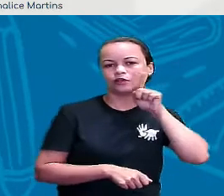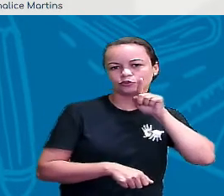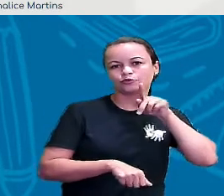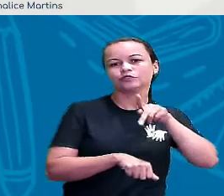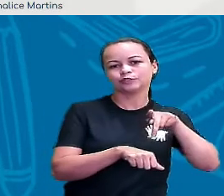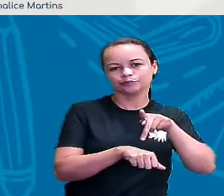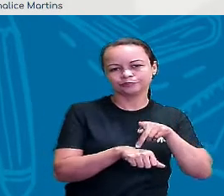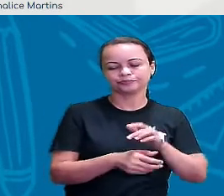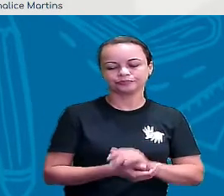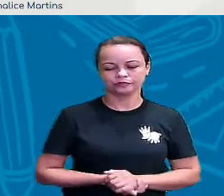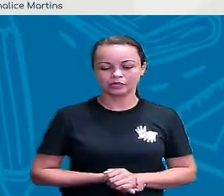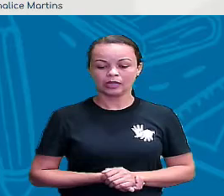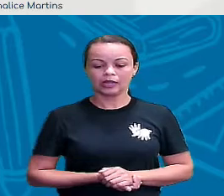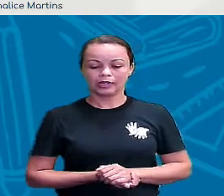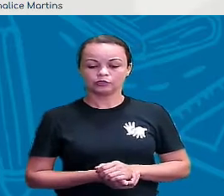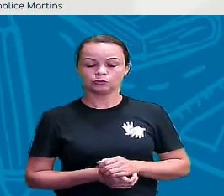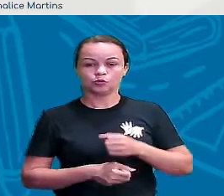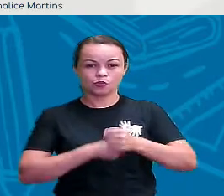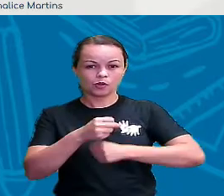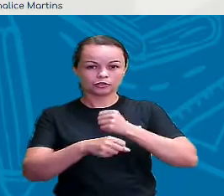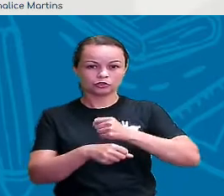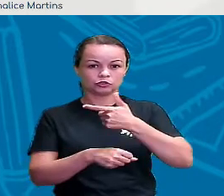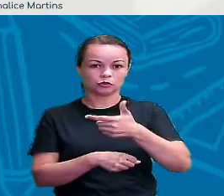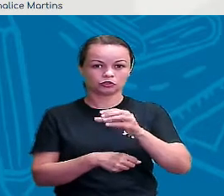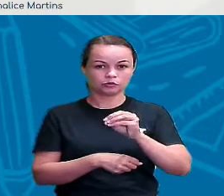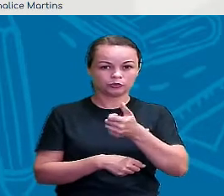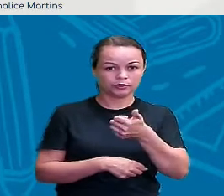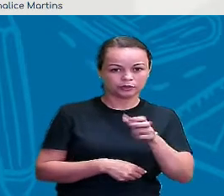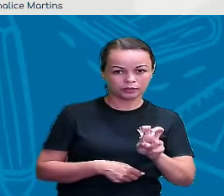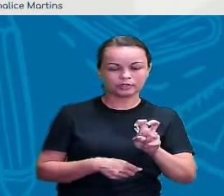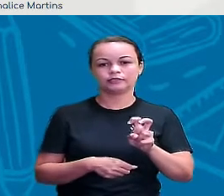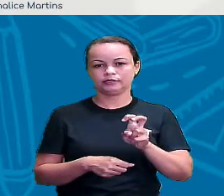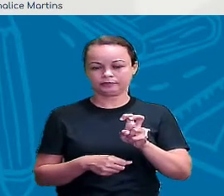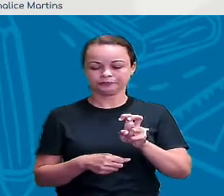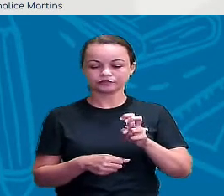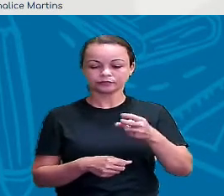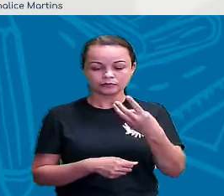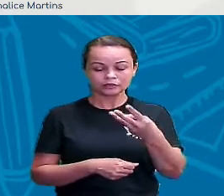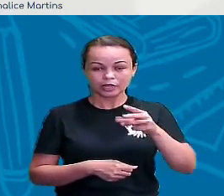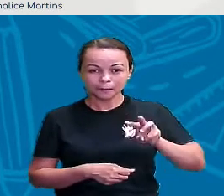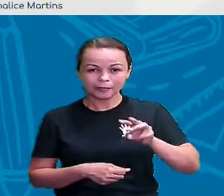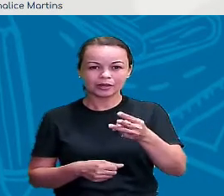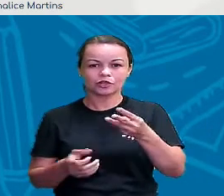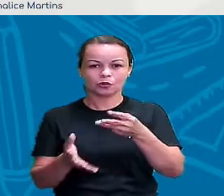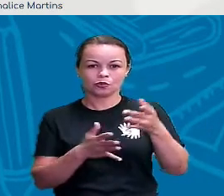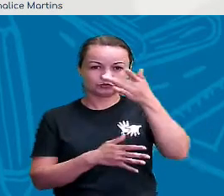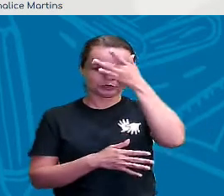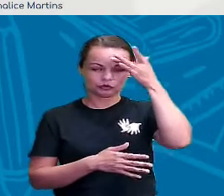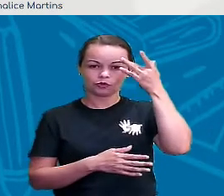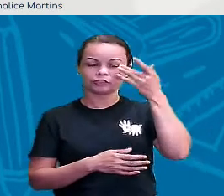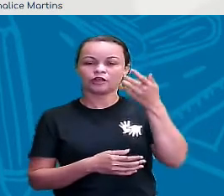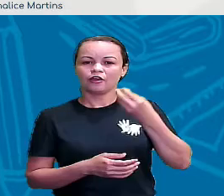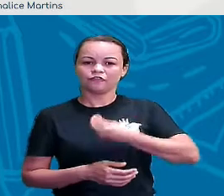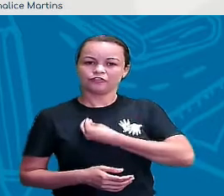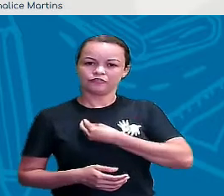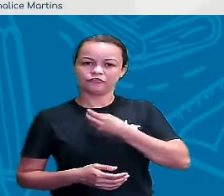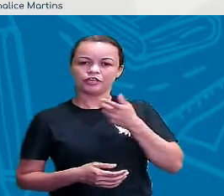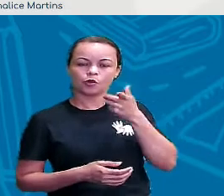2015, 3 milhões de brasileiros viviam no exterior e metade desses 3